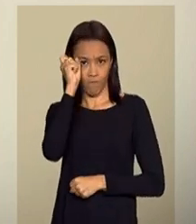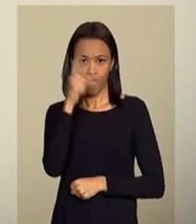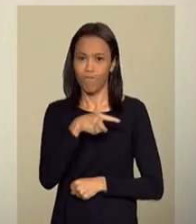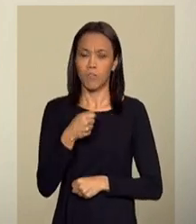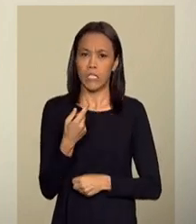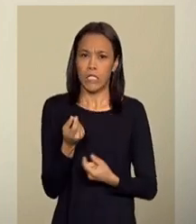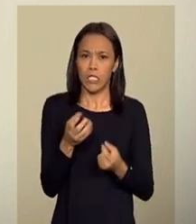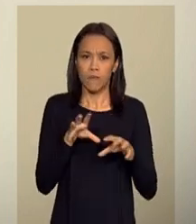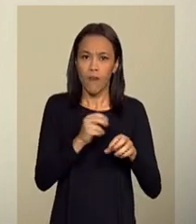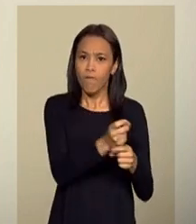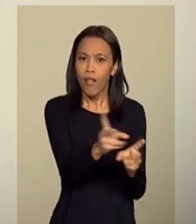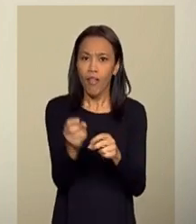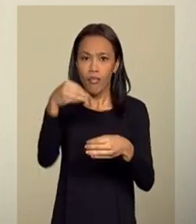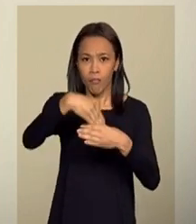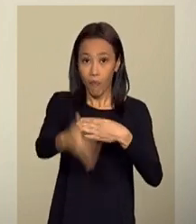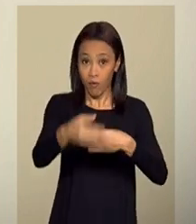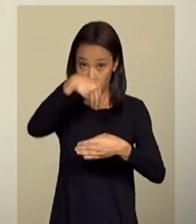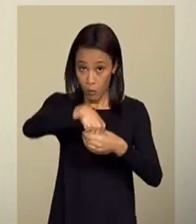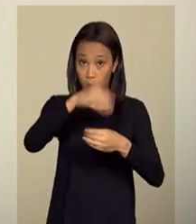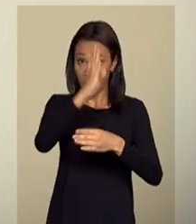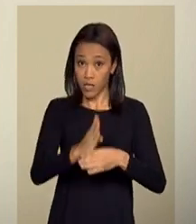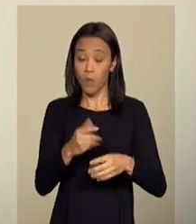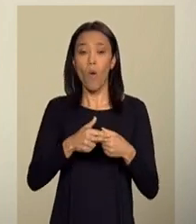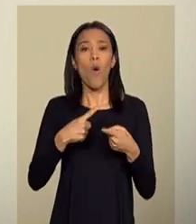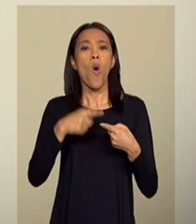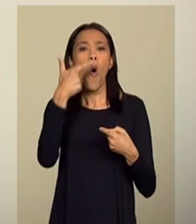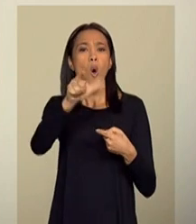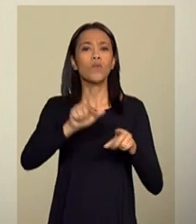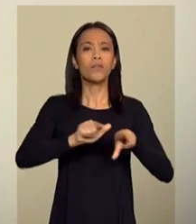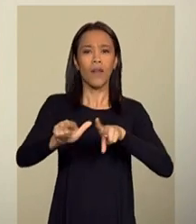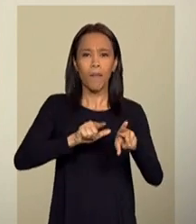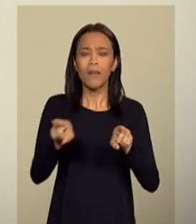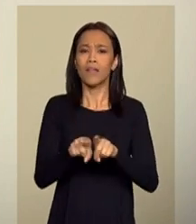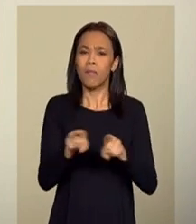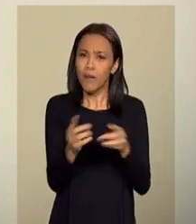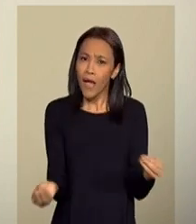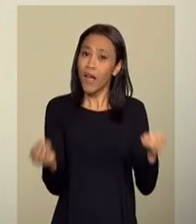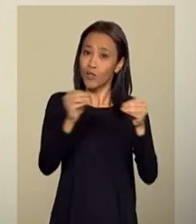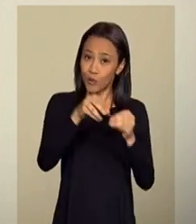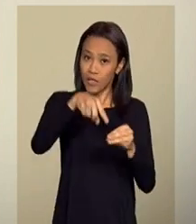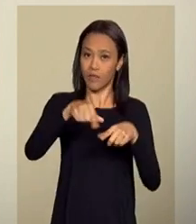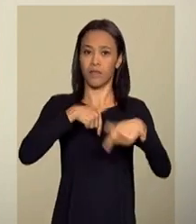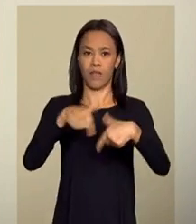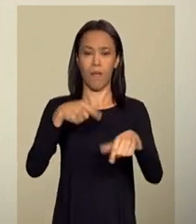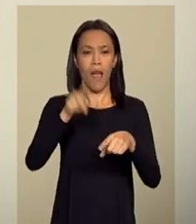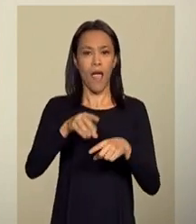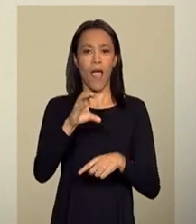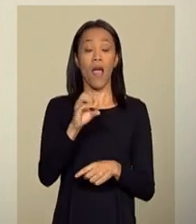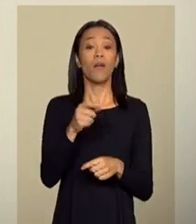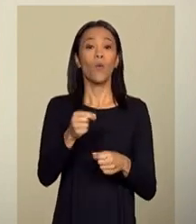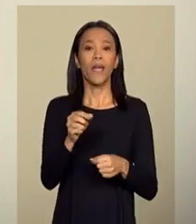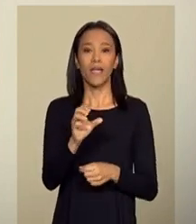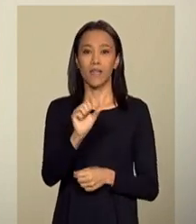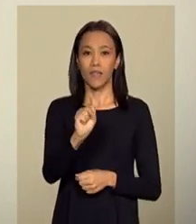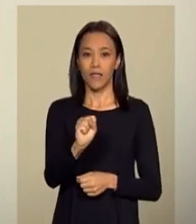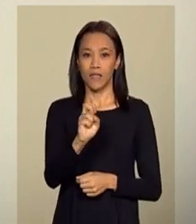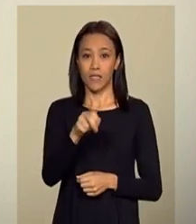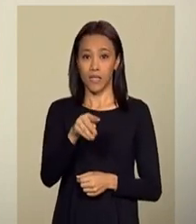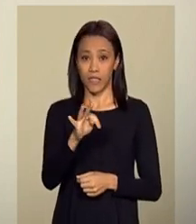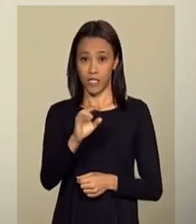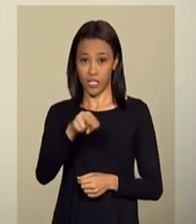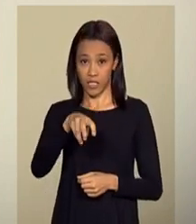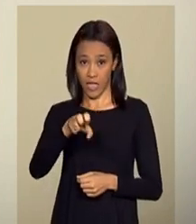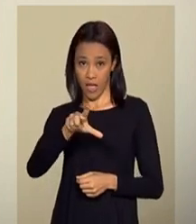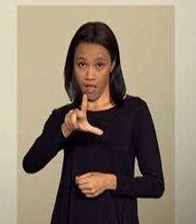brasileiras uma outra operação Luciano completa o plano estratégico de fronteiras é a operação sentinela